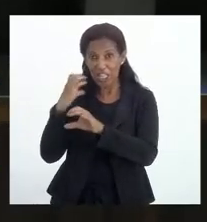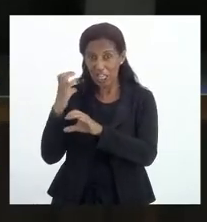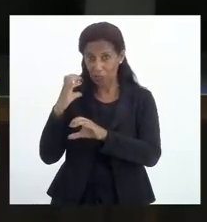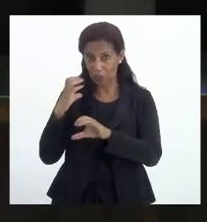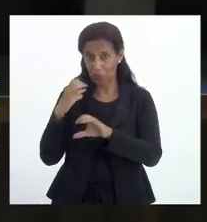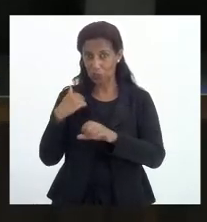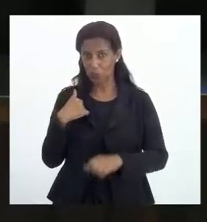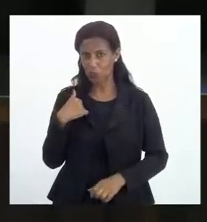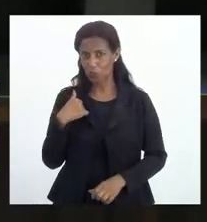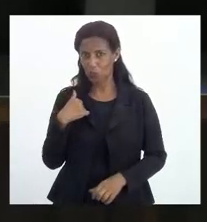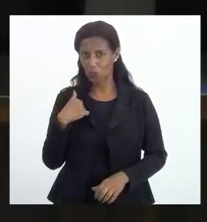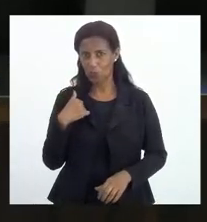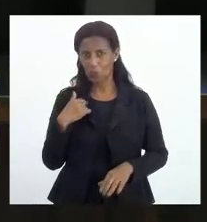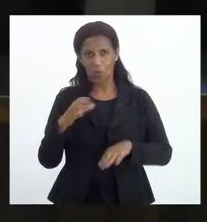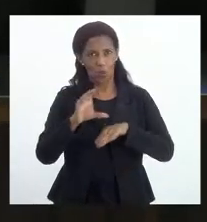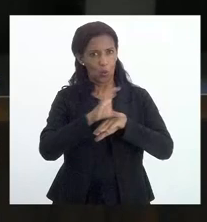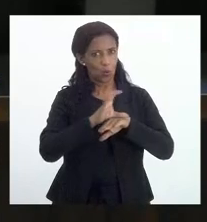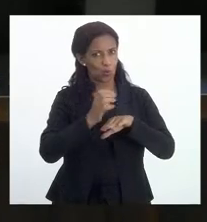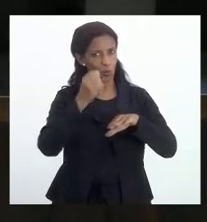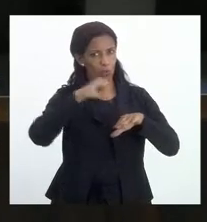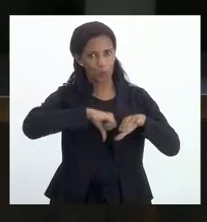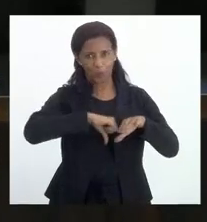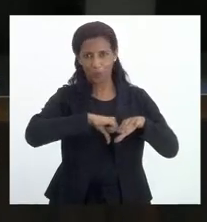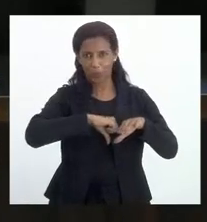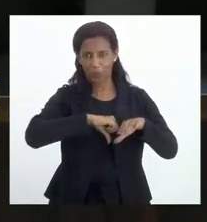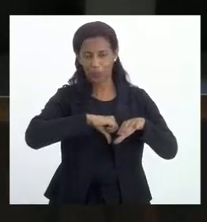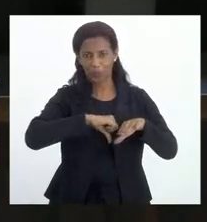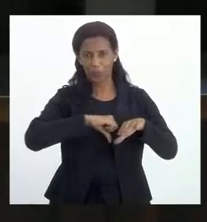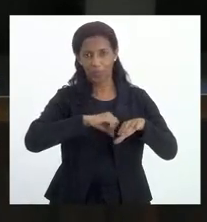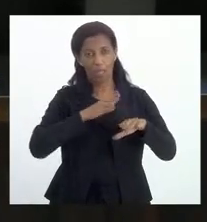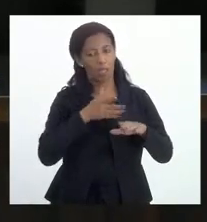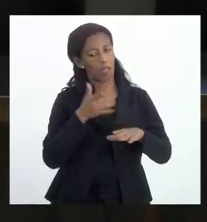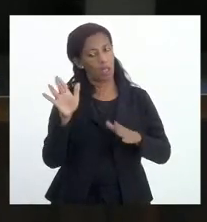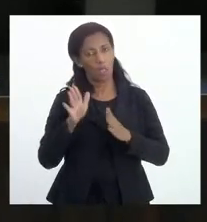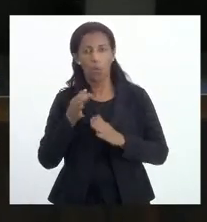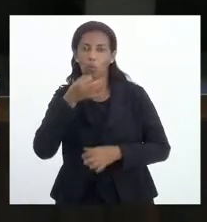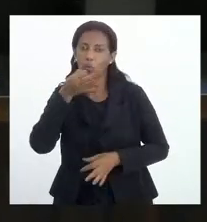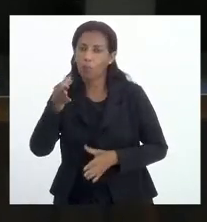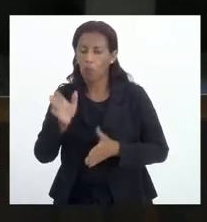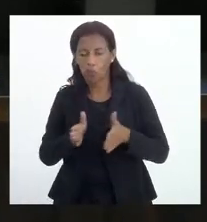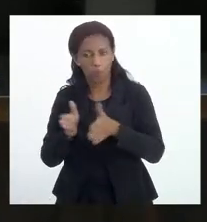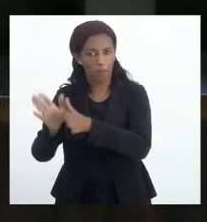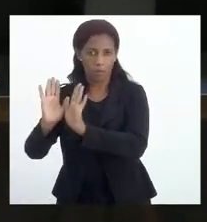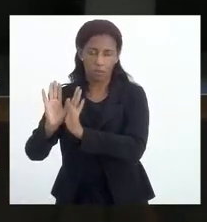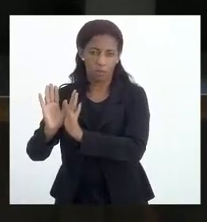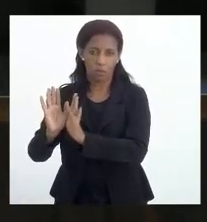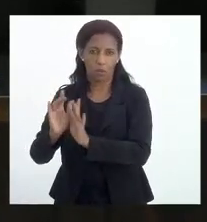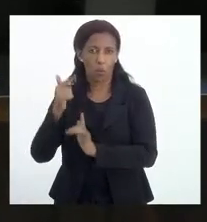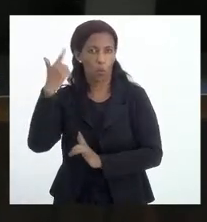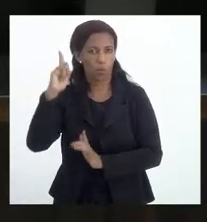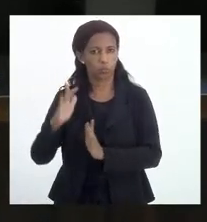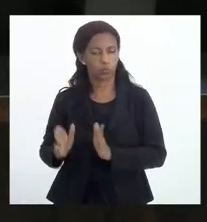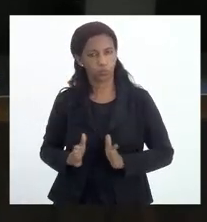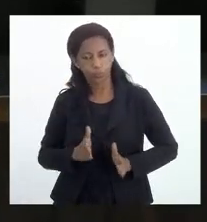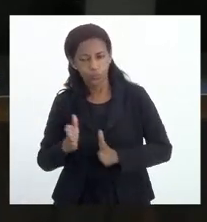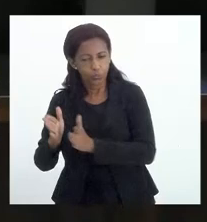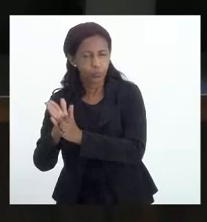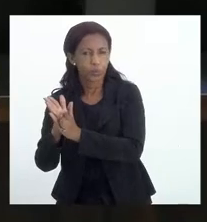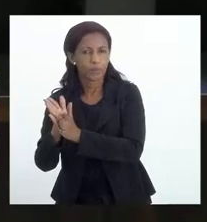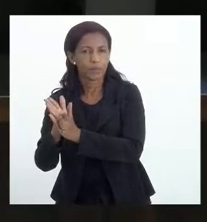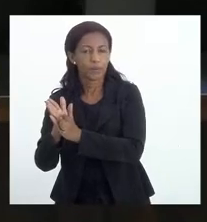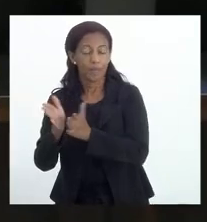é inconstitucional. Mas isso é outro caminho. Isso é outro caminho.